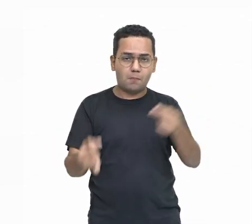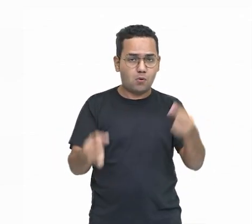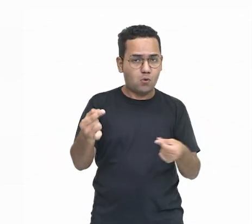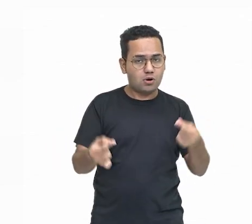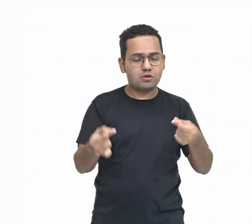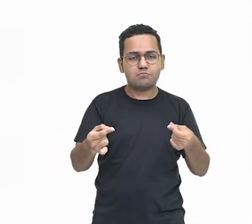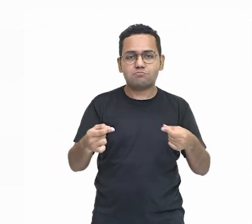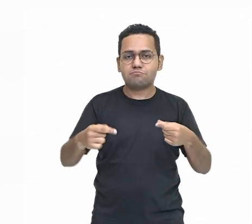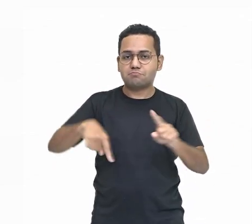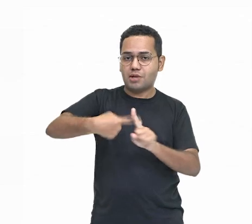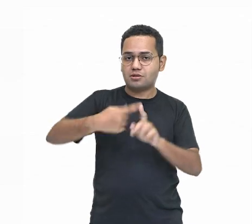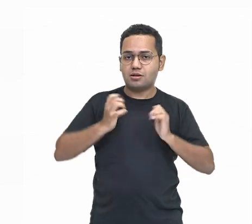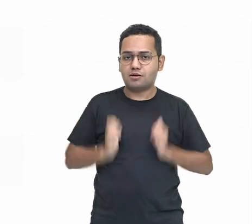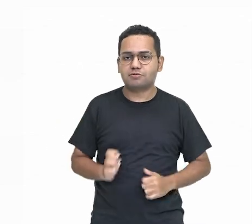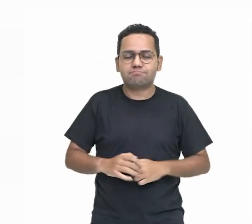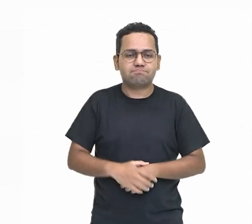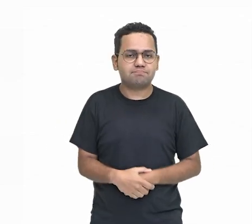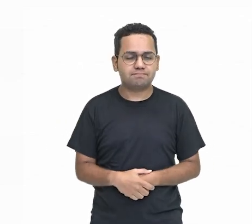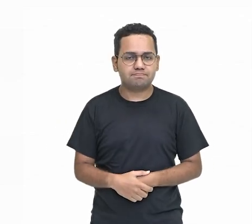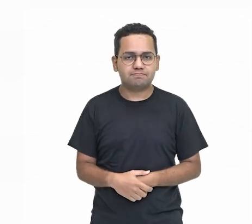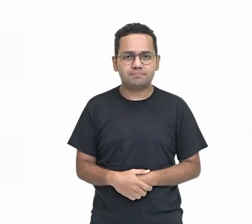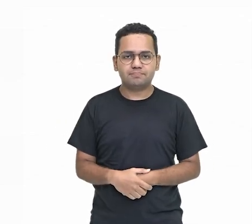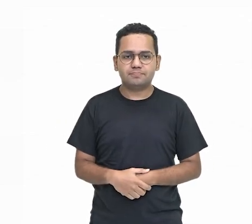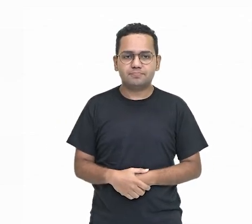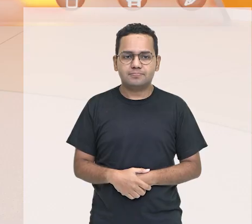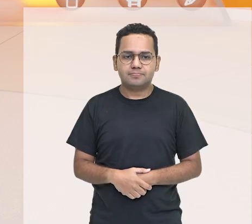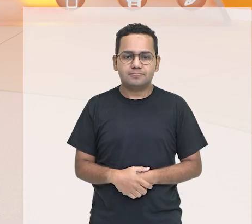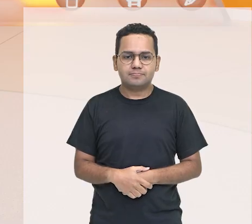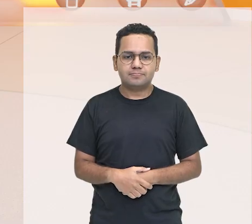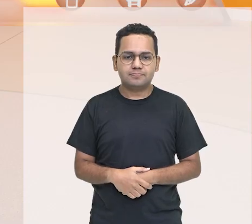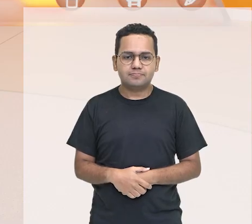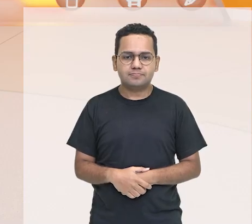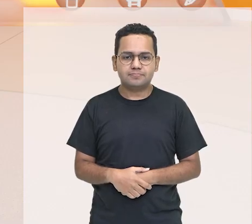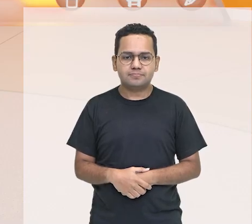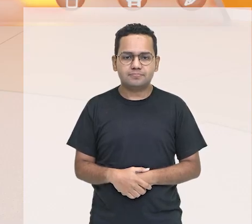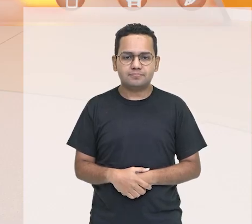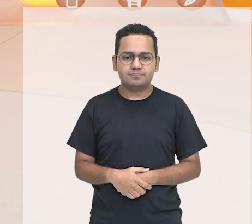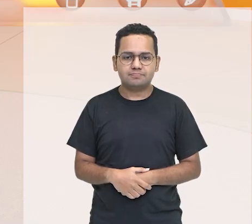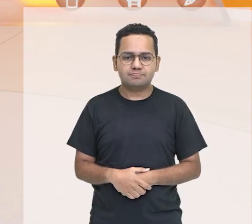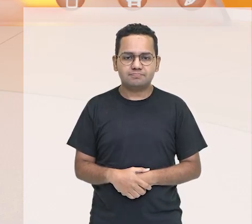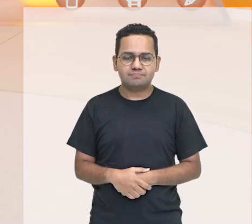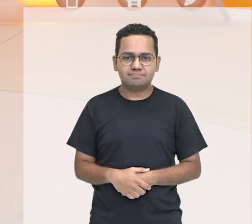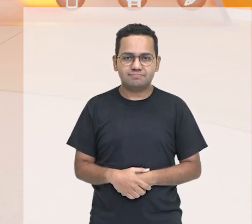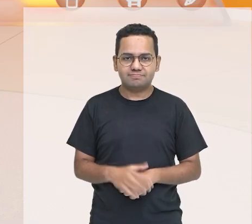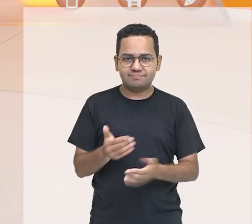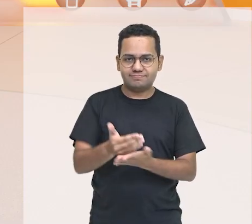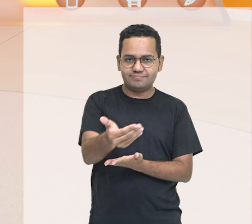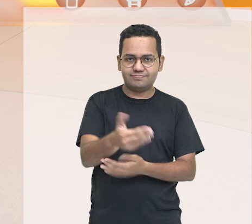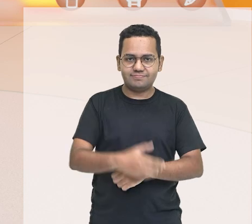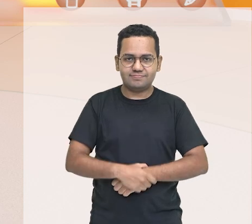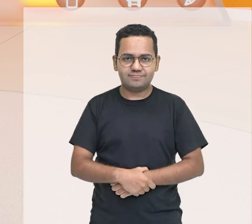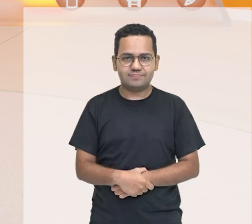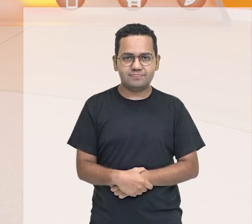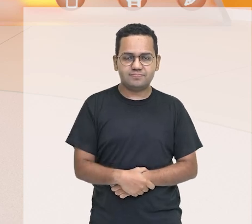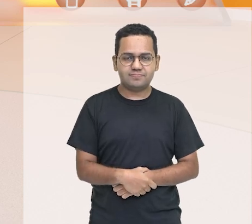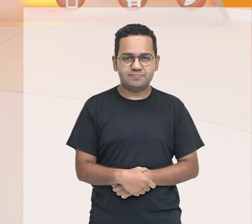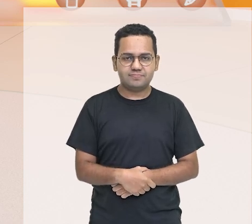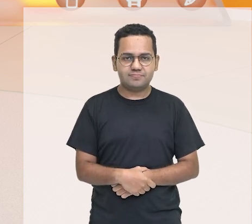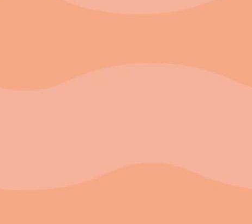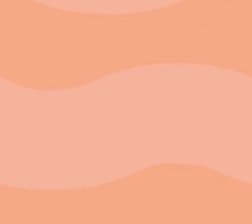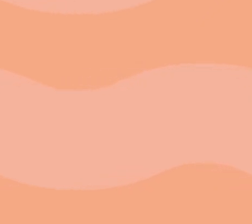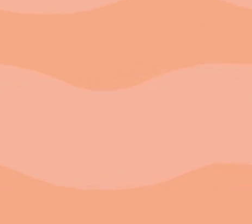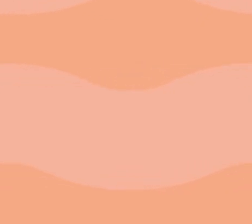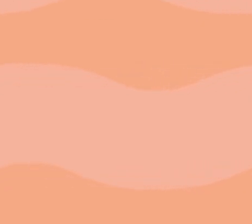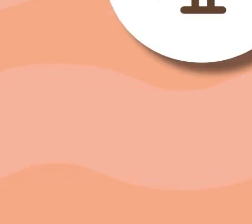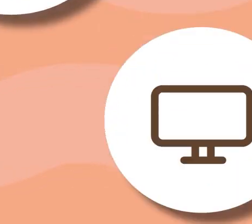na organização política e ética. Agora, vamos para a nossa aula.